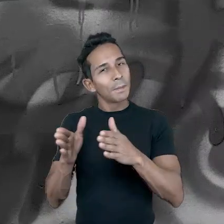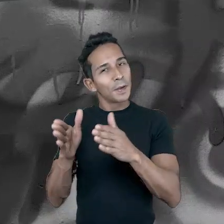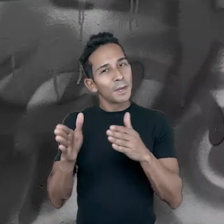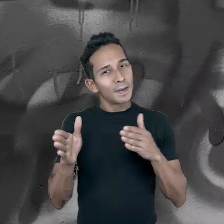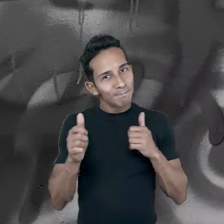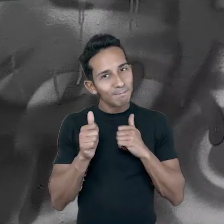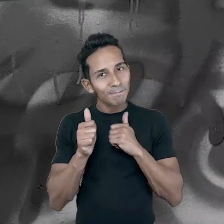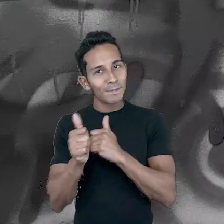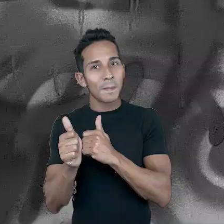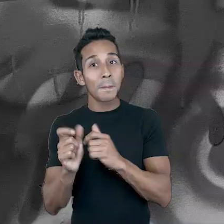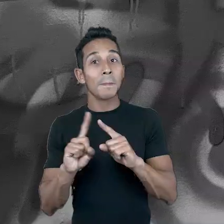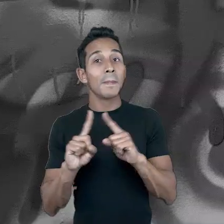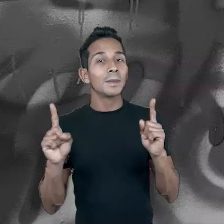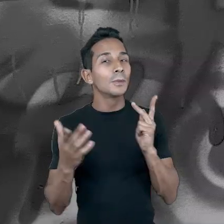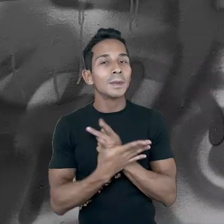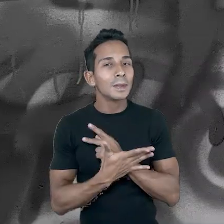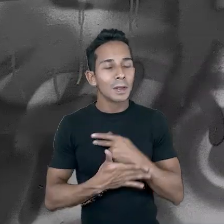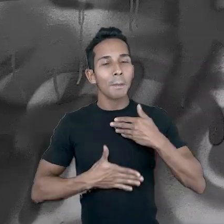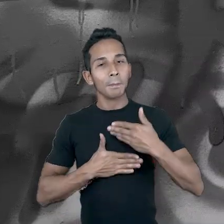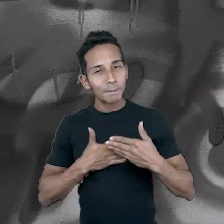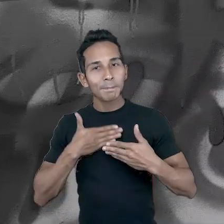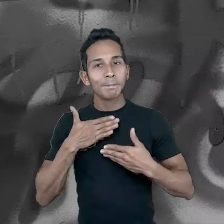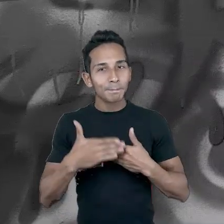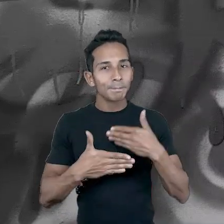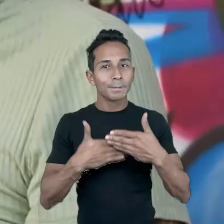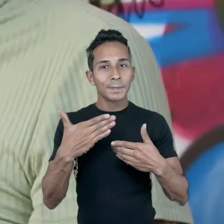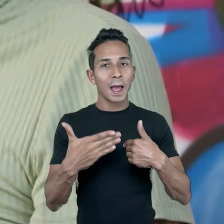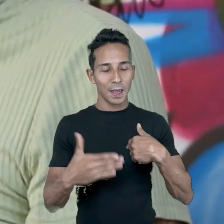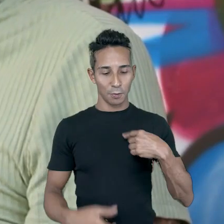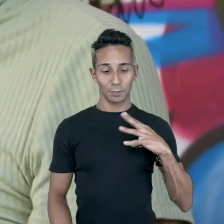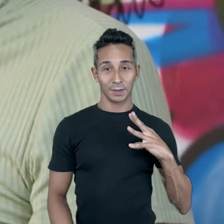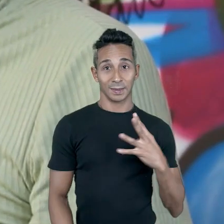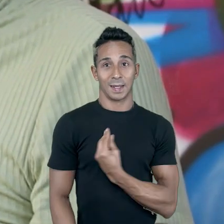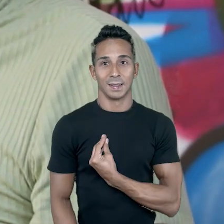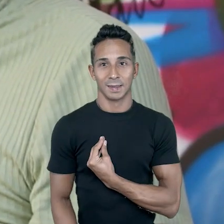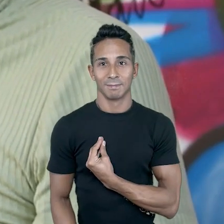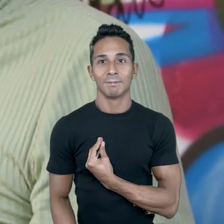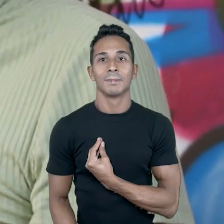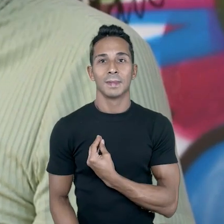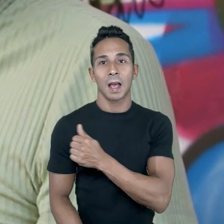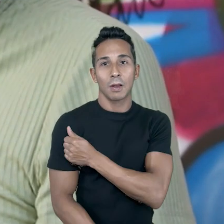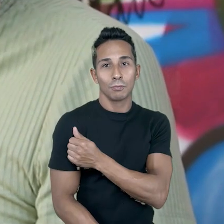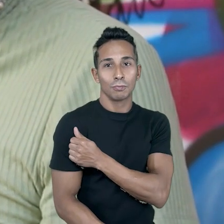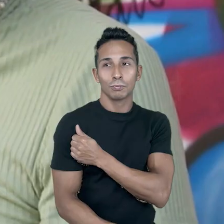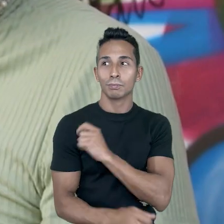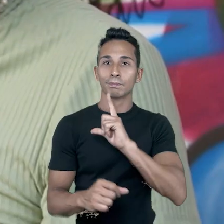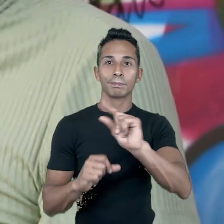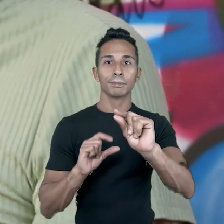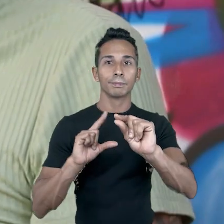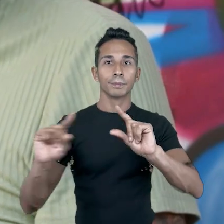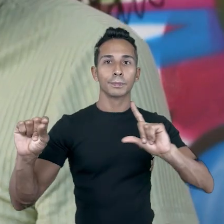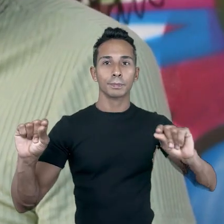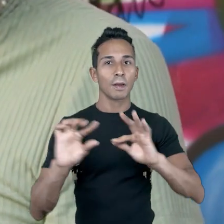Era para ter seguido esse caminho, tal, mas é que teve, nesse processo, eu também transicionei, aí